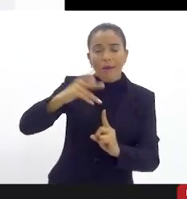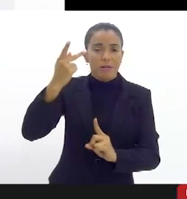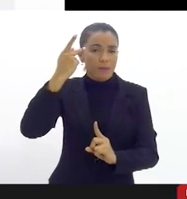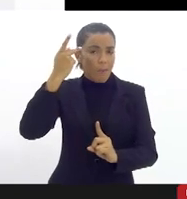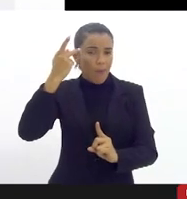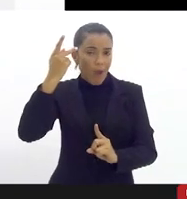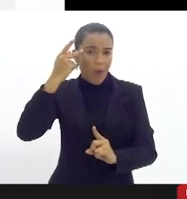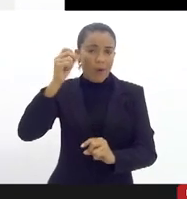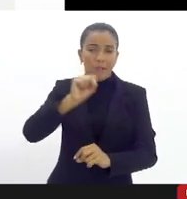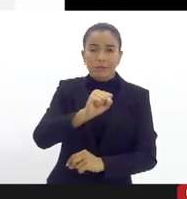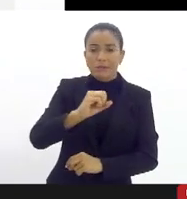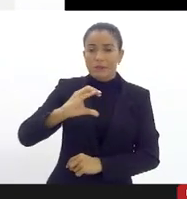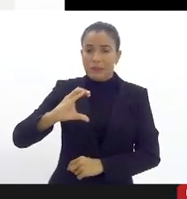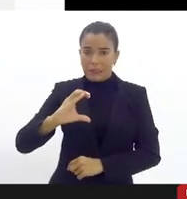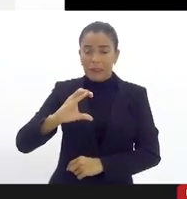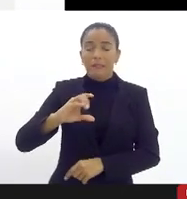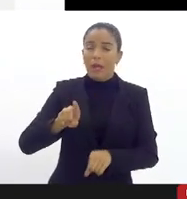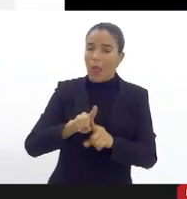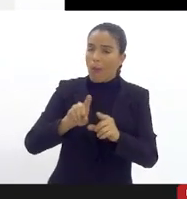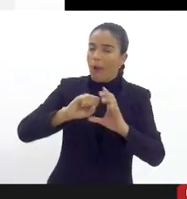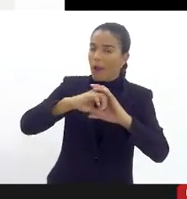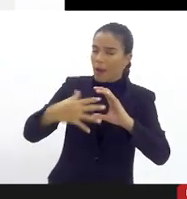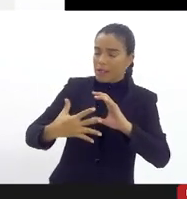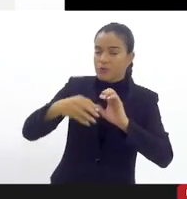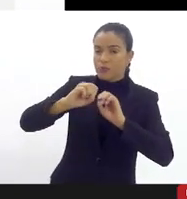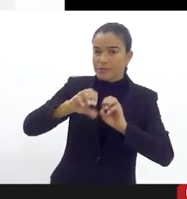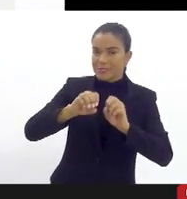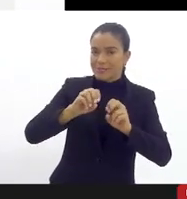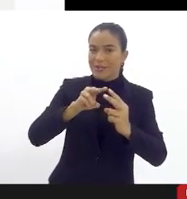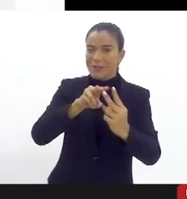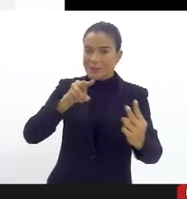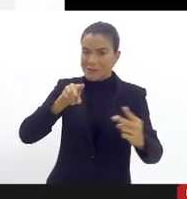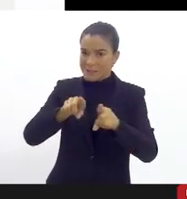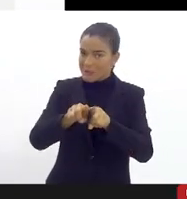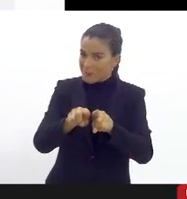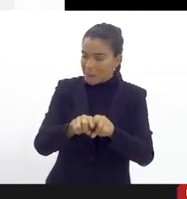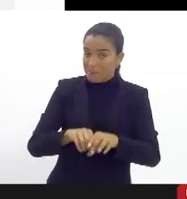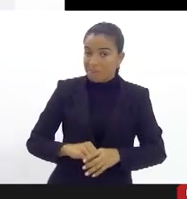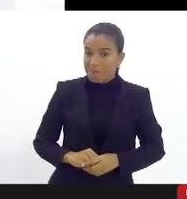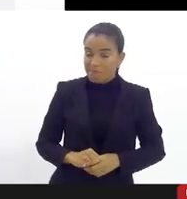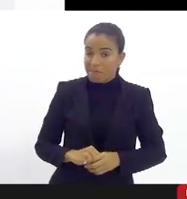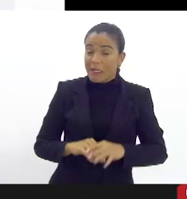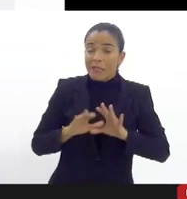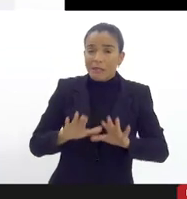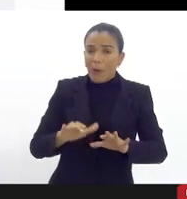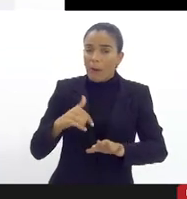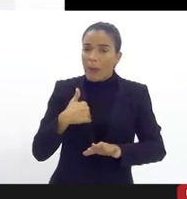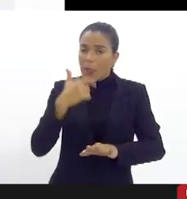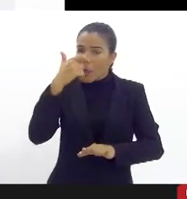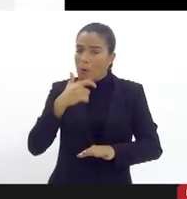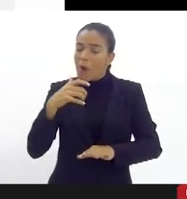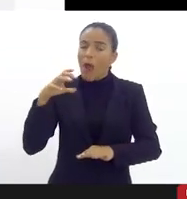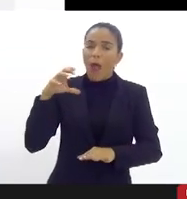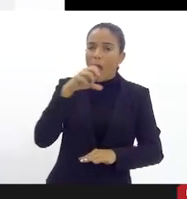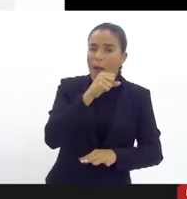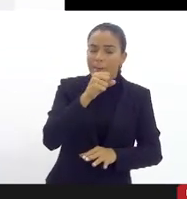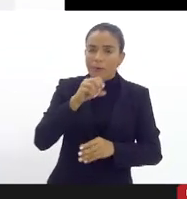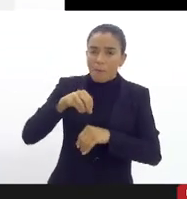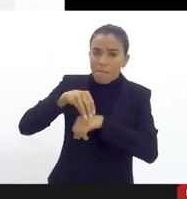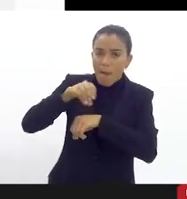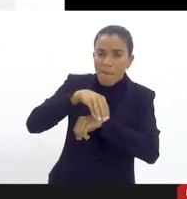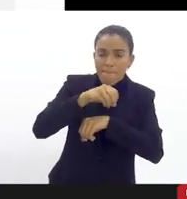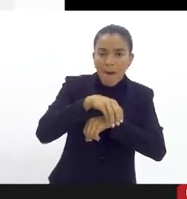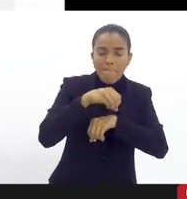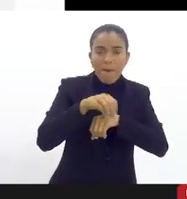Santa Catarina que é uma das características do ensino à distância também então eu quis só rapidamente trazer essas informações